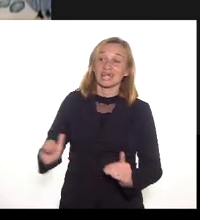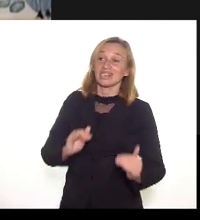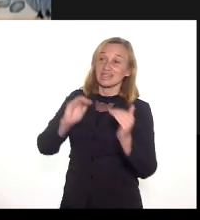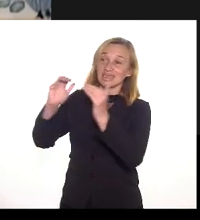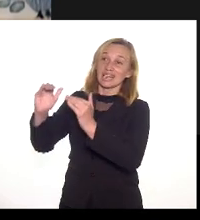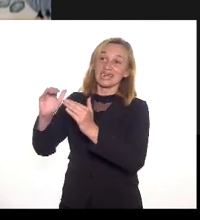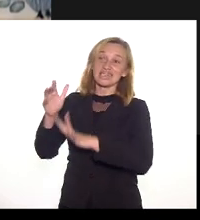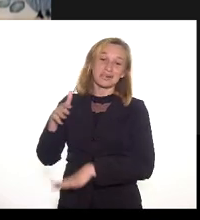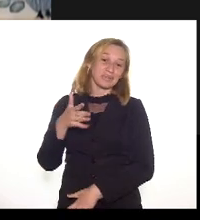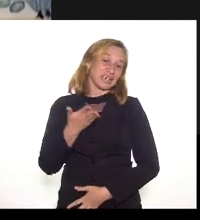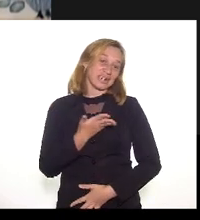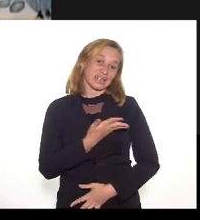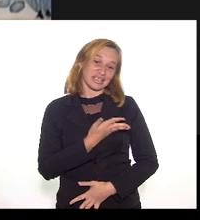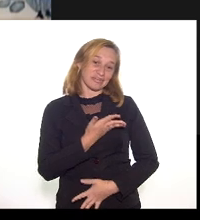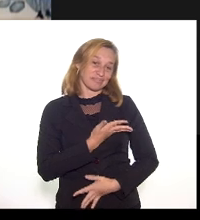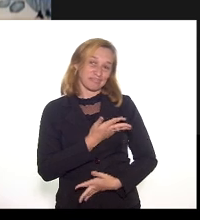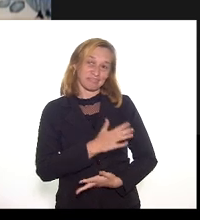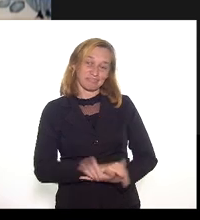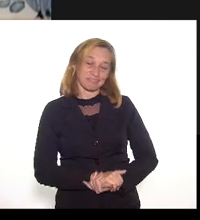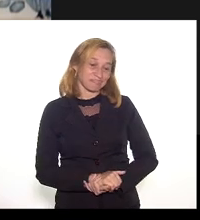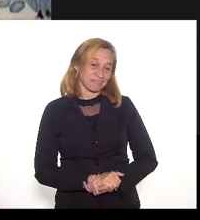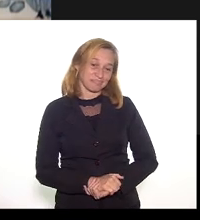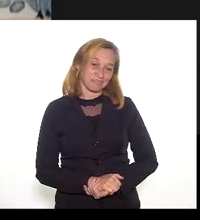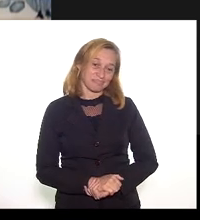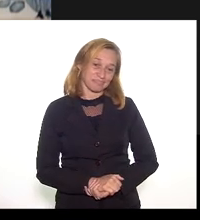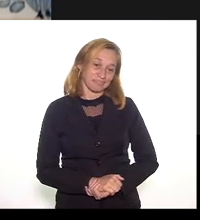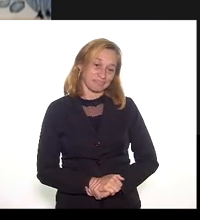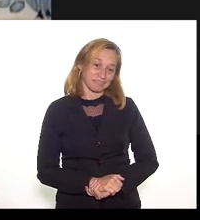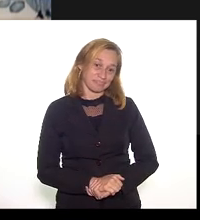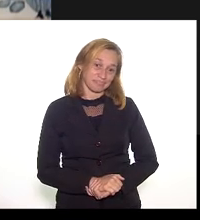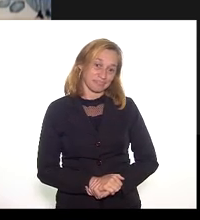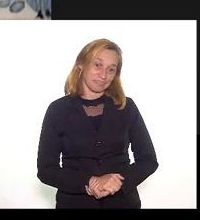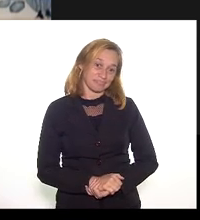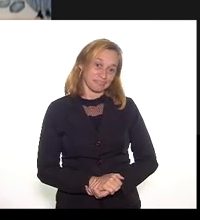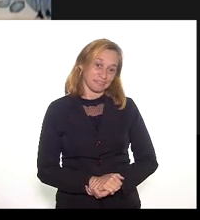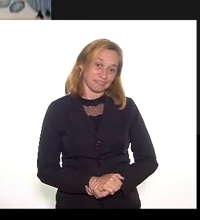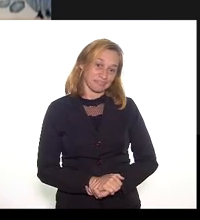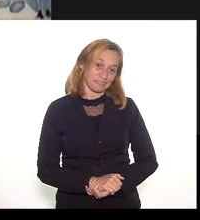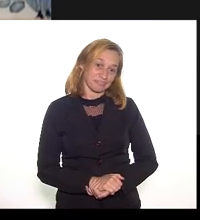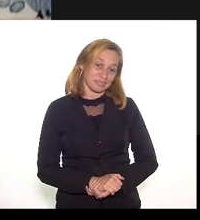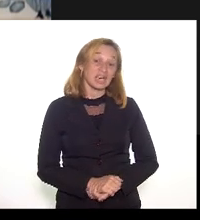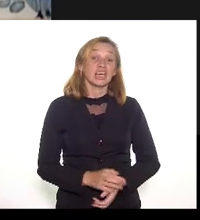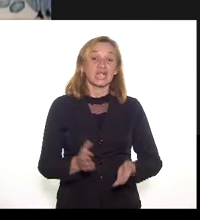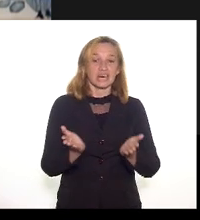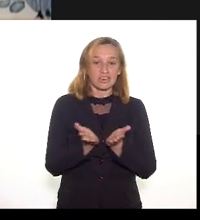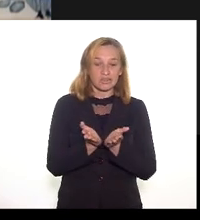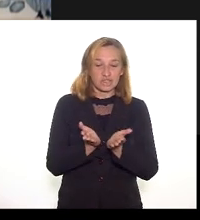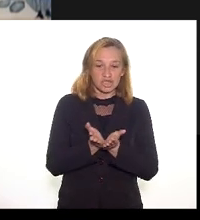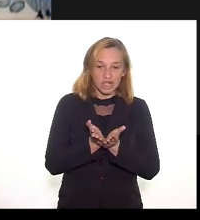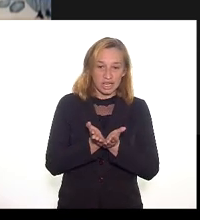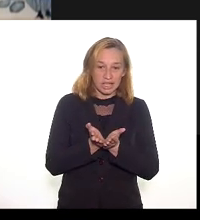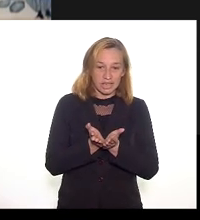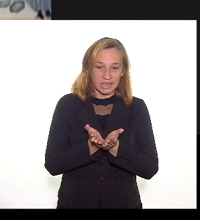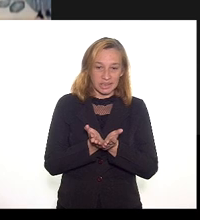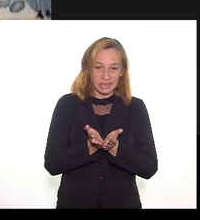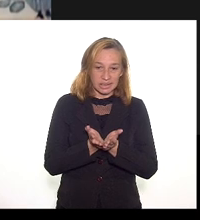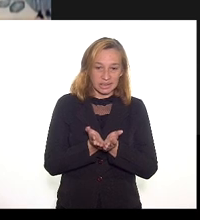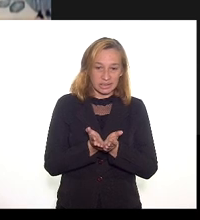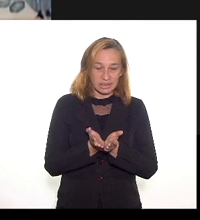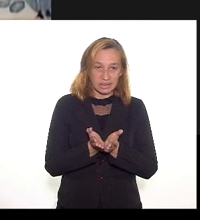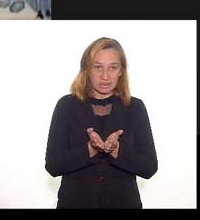vossa excelência sendo uma evangélica não é